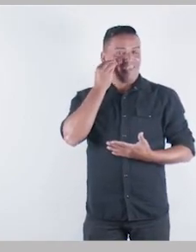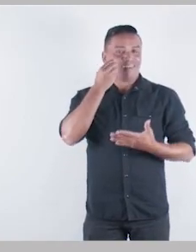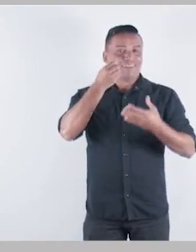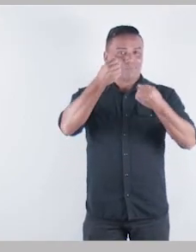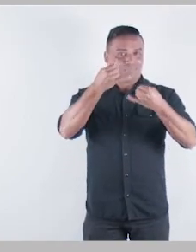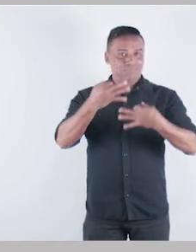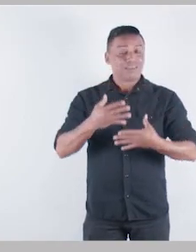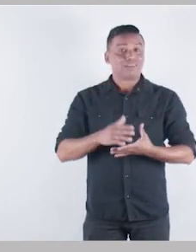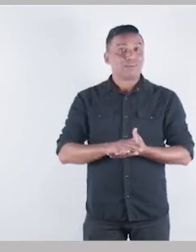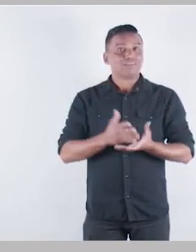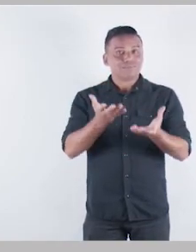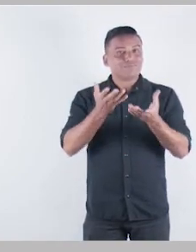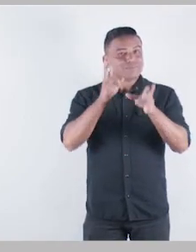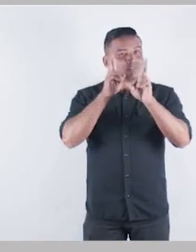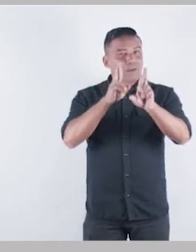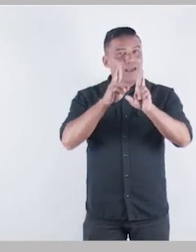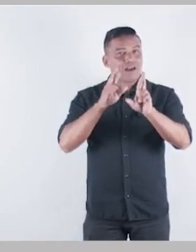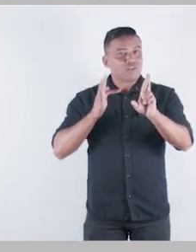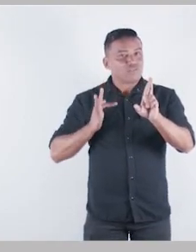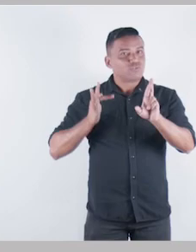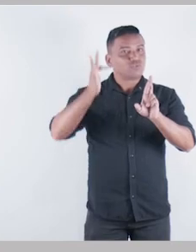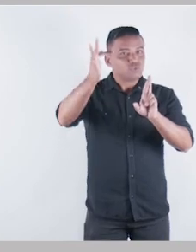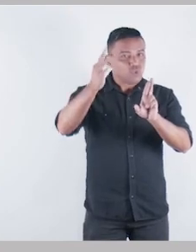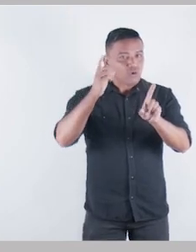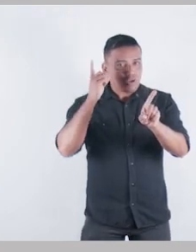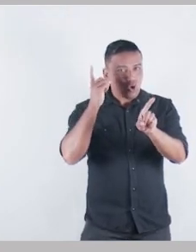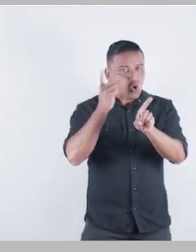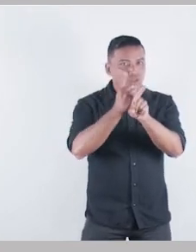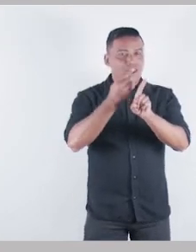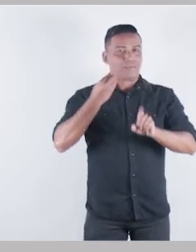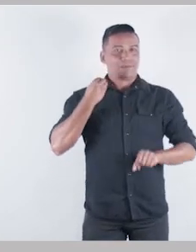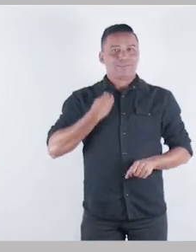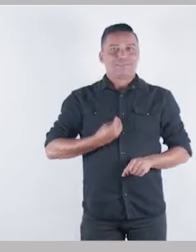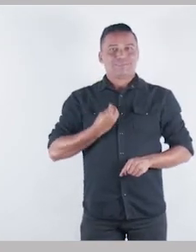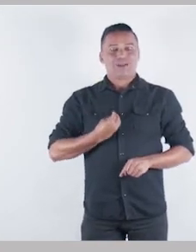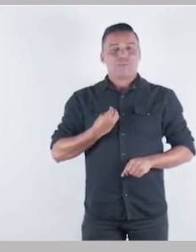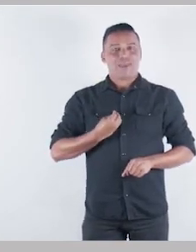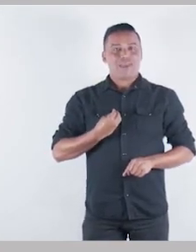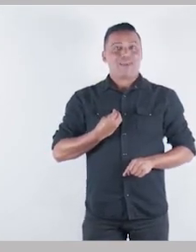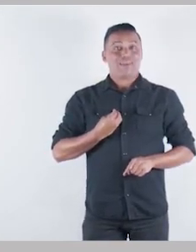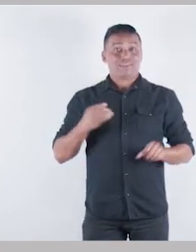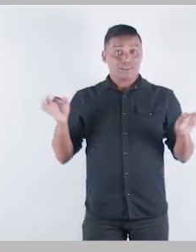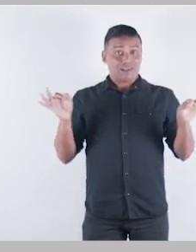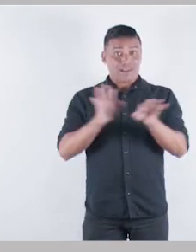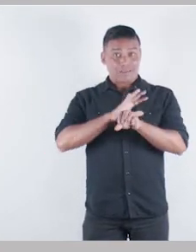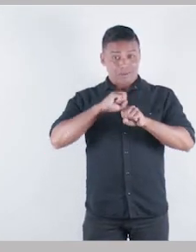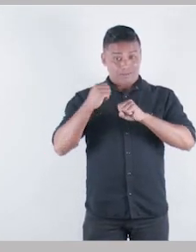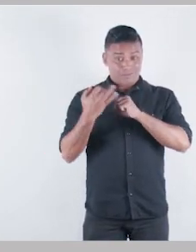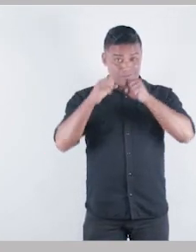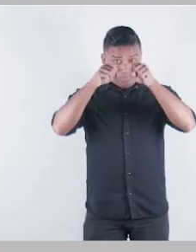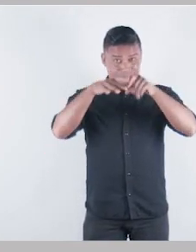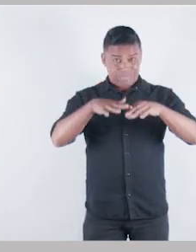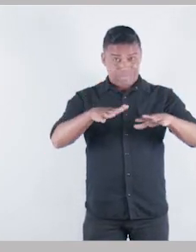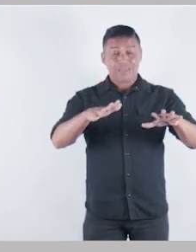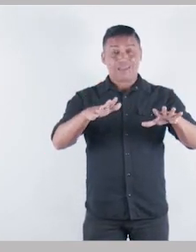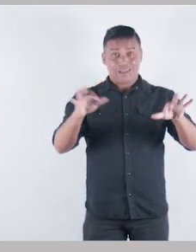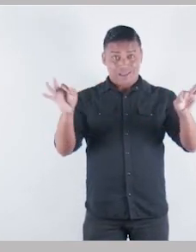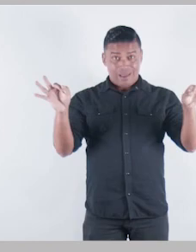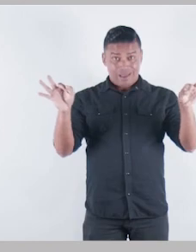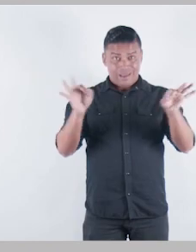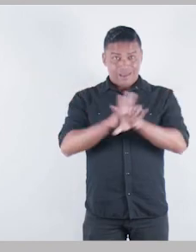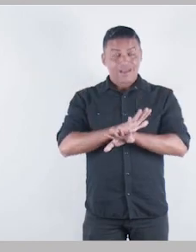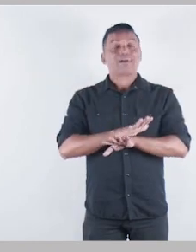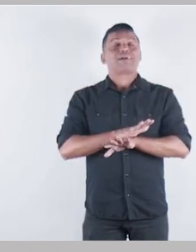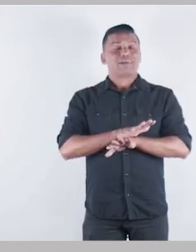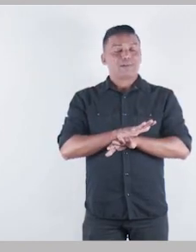se encontrar presencialmente, breve, assim que acabar essa onda violenta de pandemia que